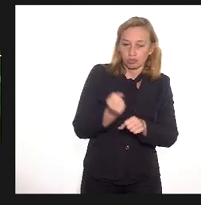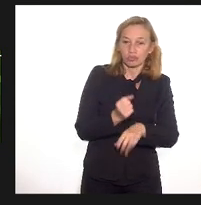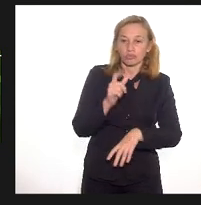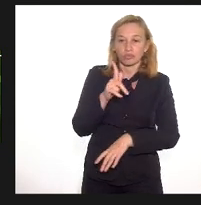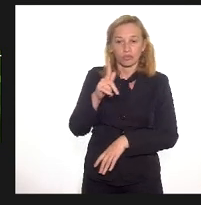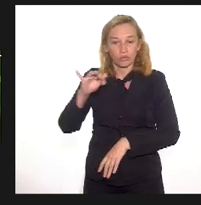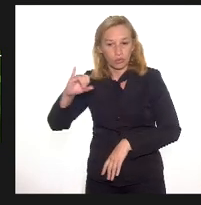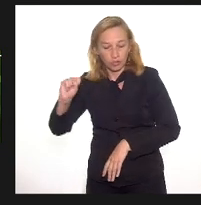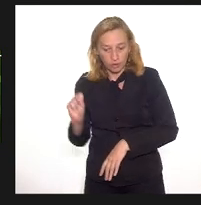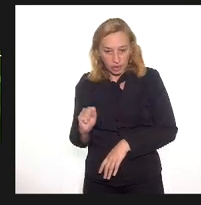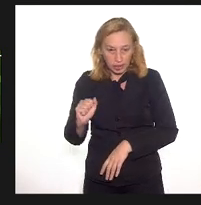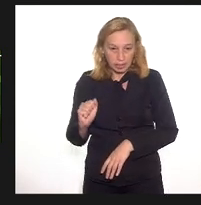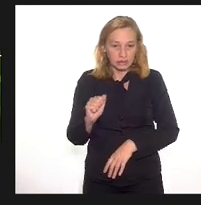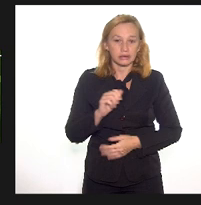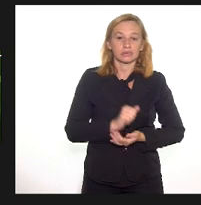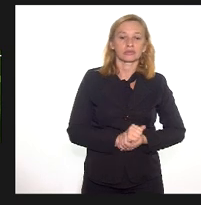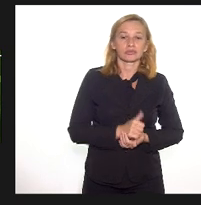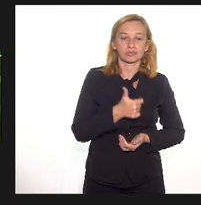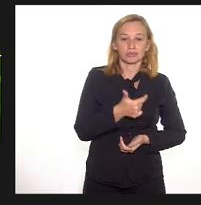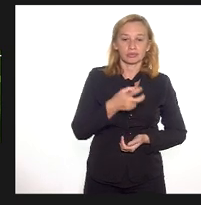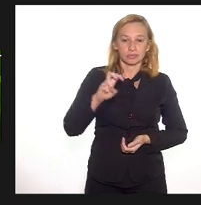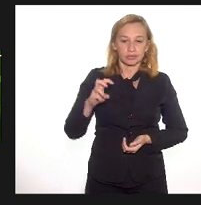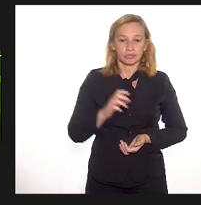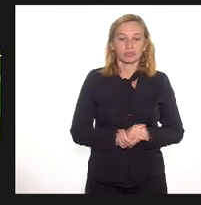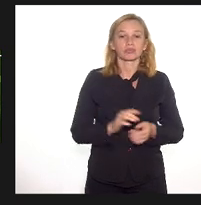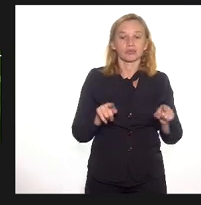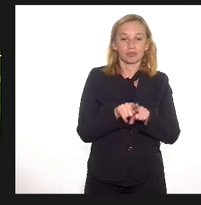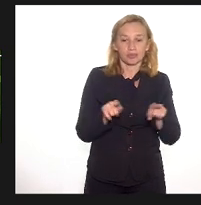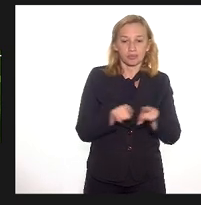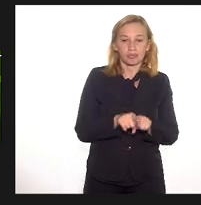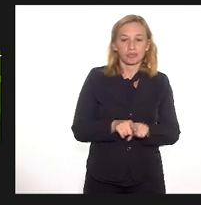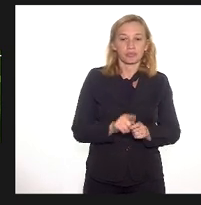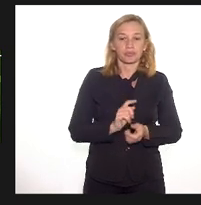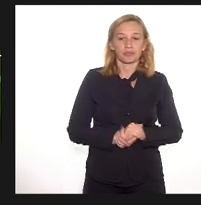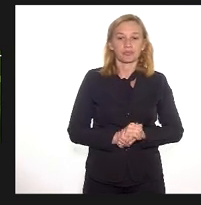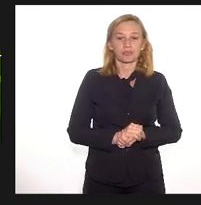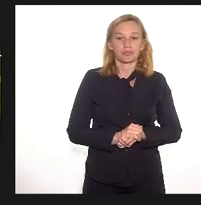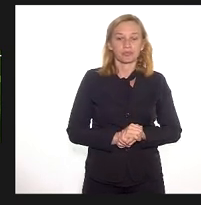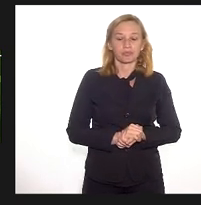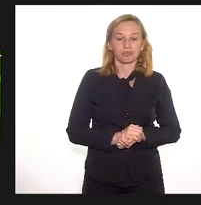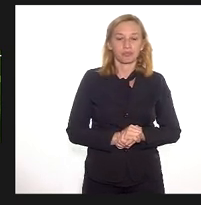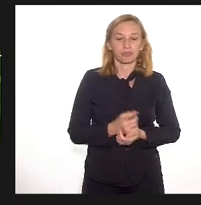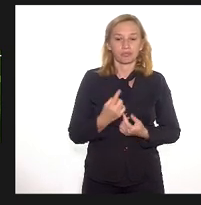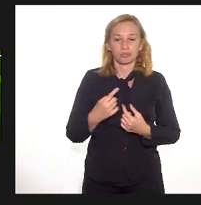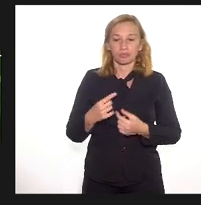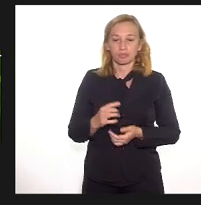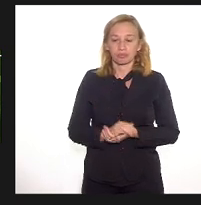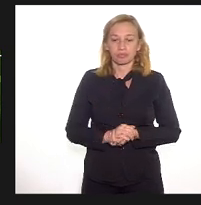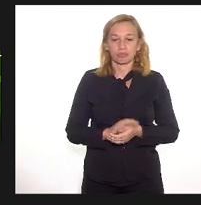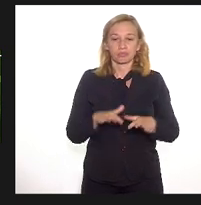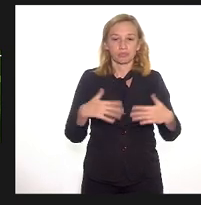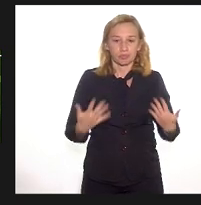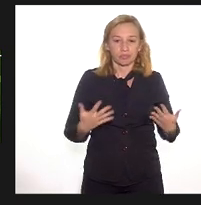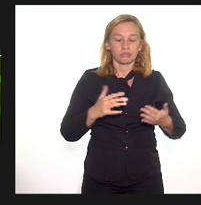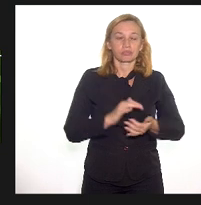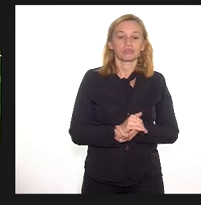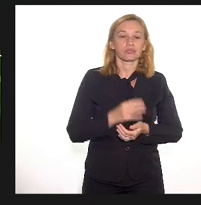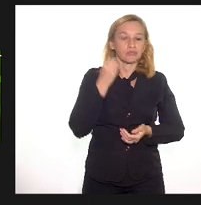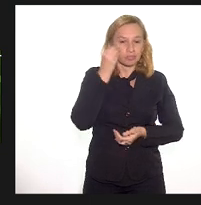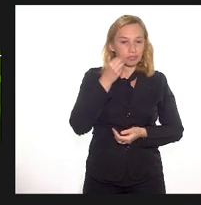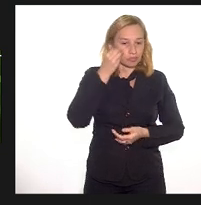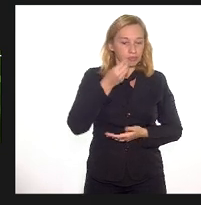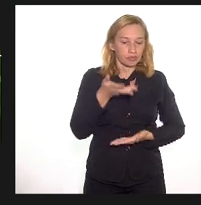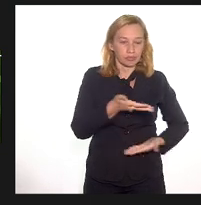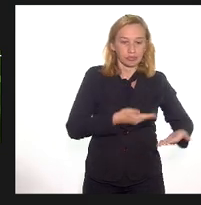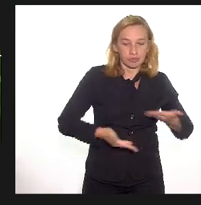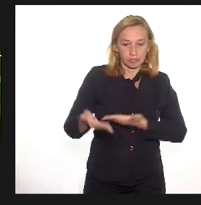no ajuste CINEF 13 de 15, mas nós temos também, portanto, os lançamentos contábeis. Então, a experiência da participação